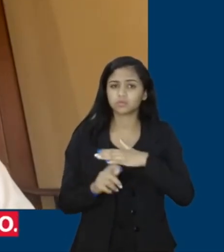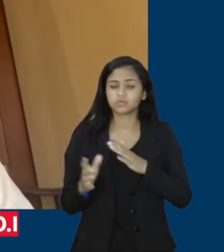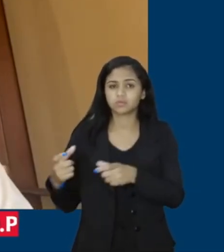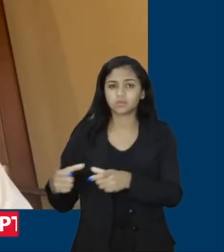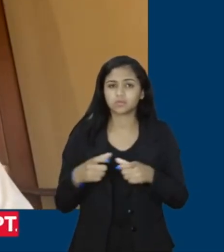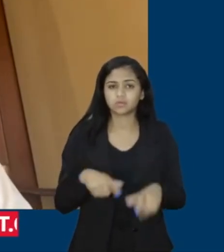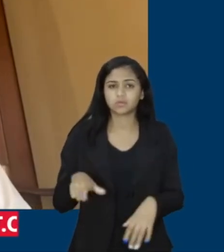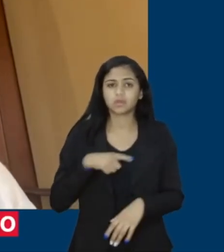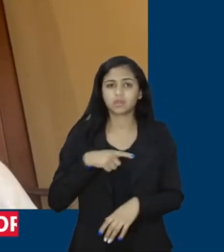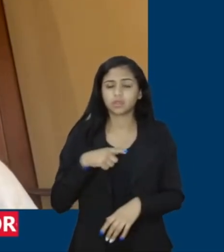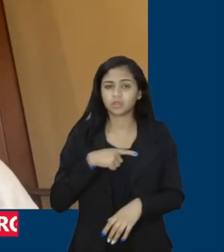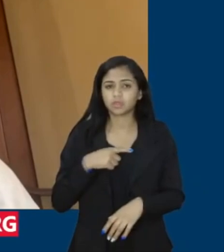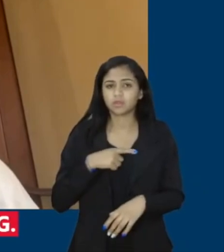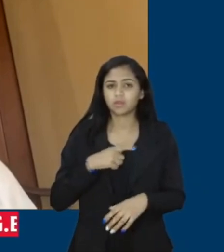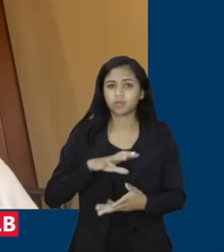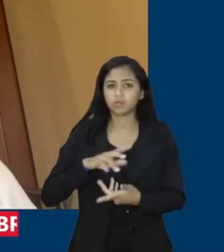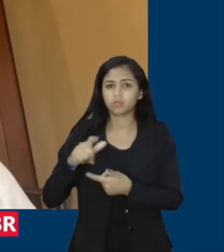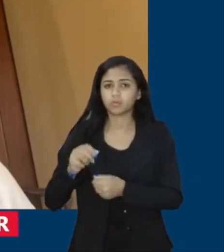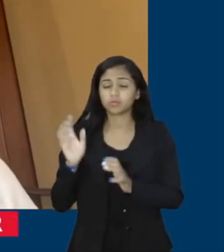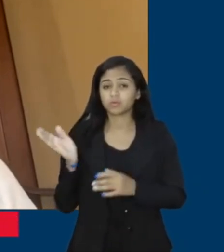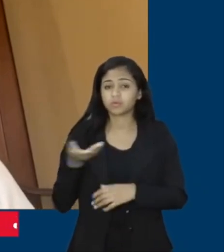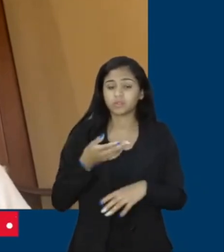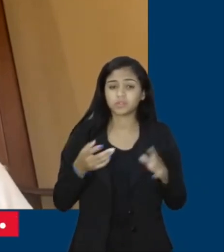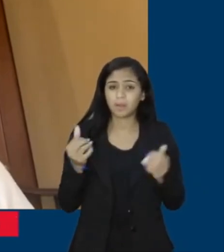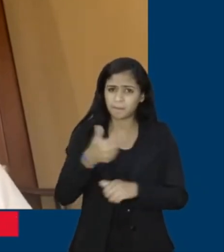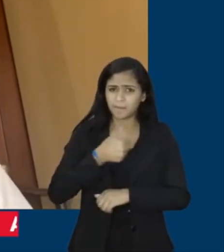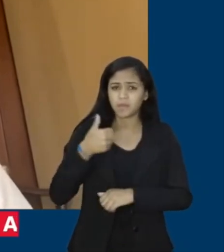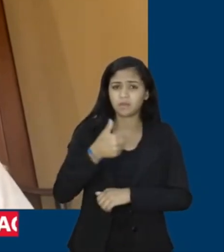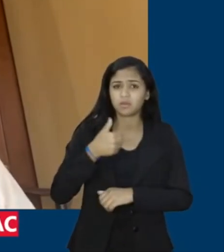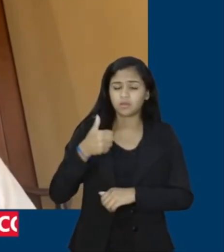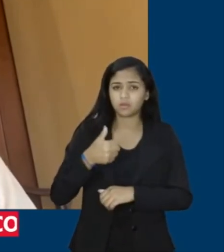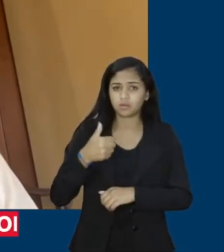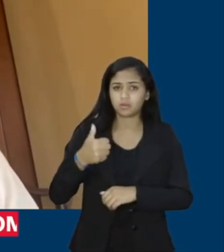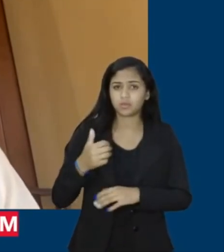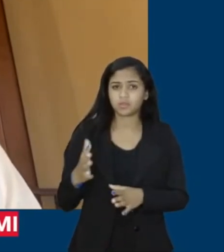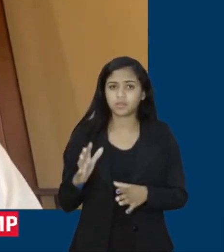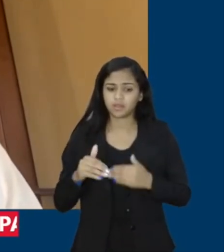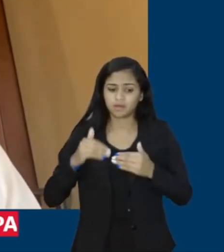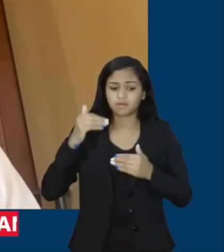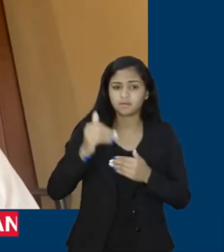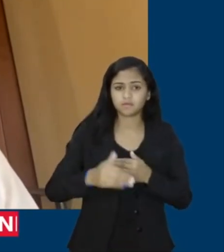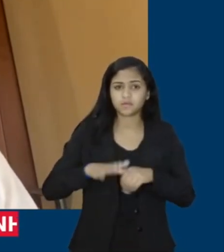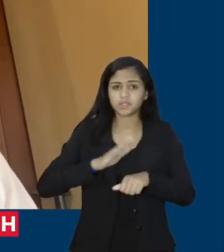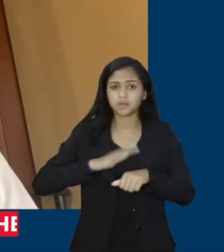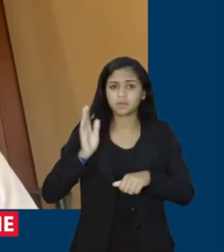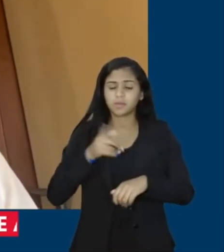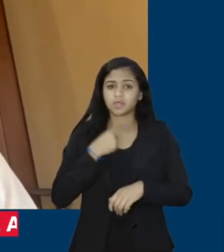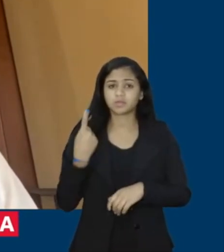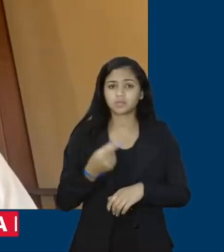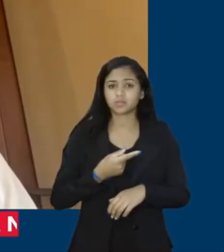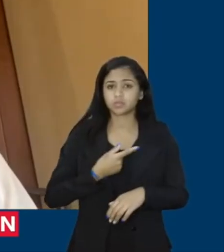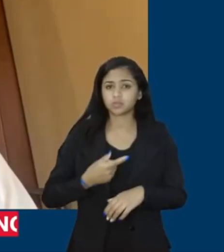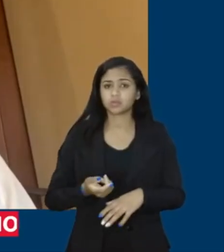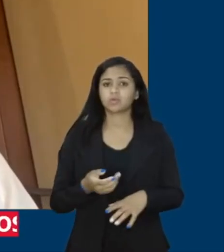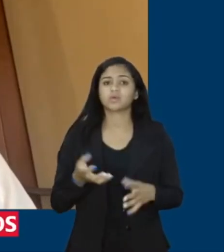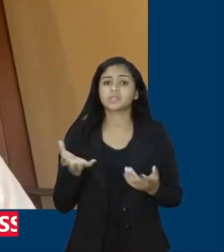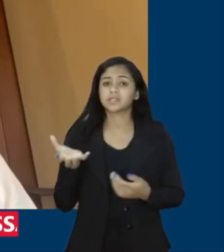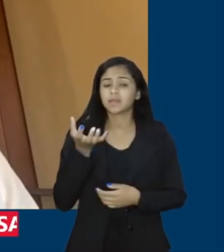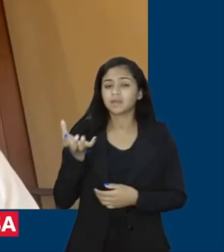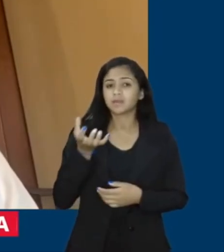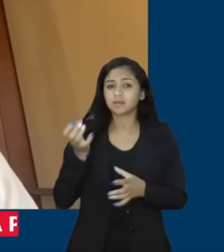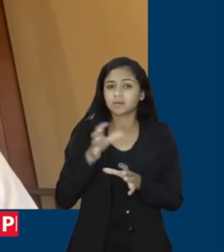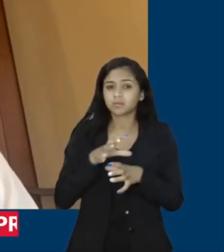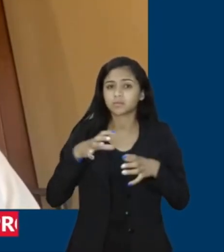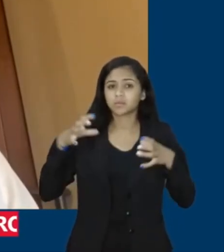também perante o mundo, que já vinha melhorando, ela avança ainda mais. A gente espera com isso conseguir